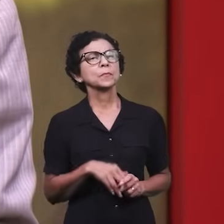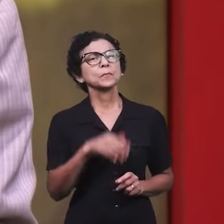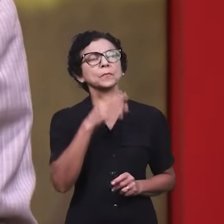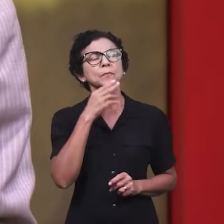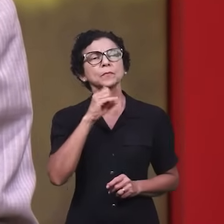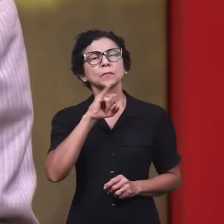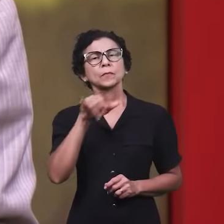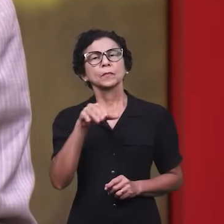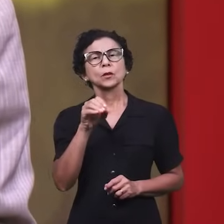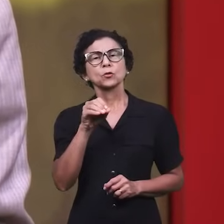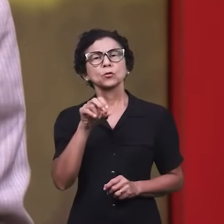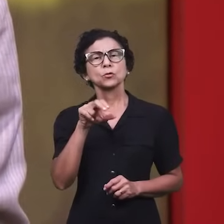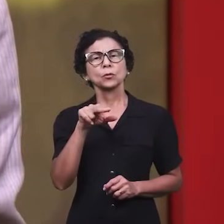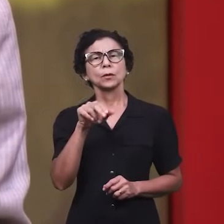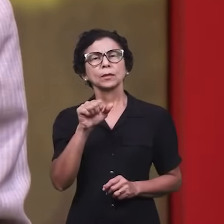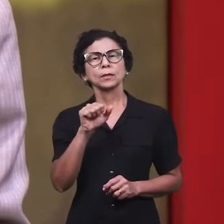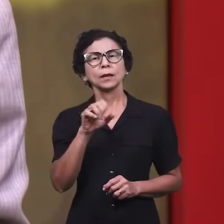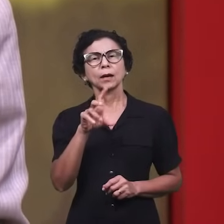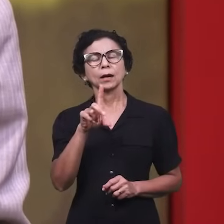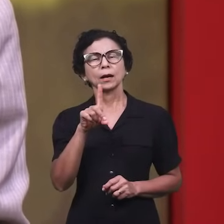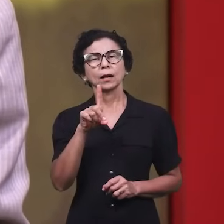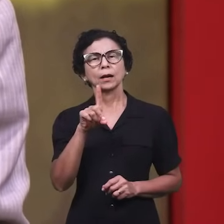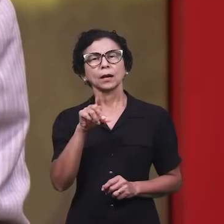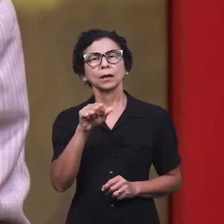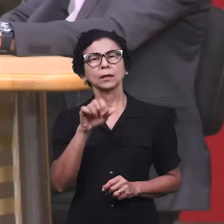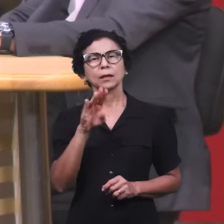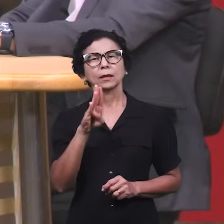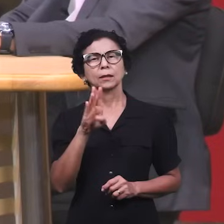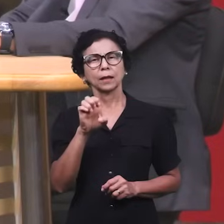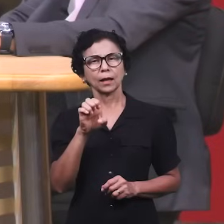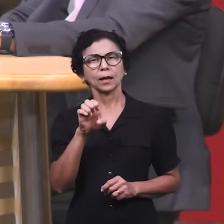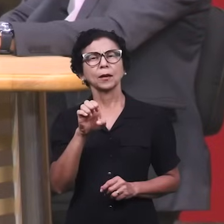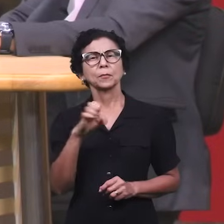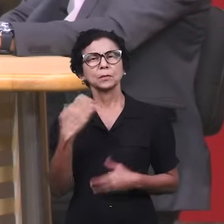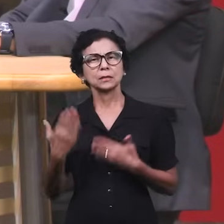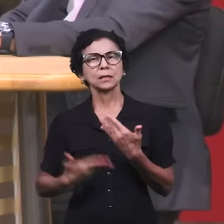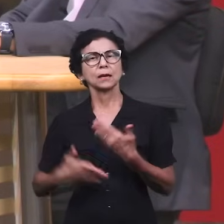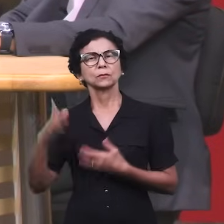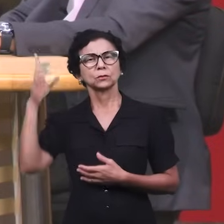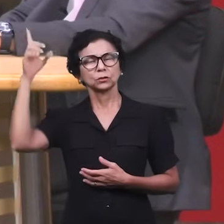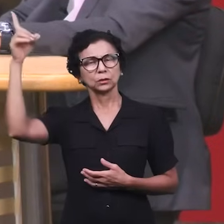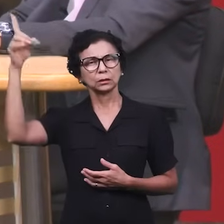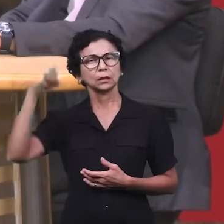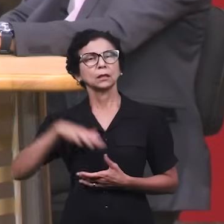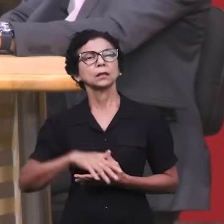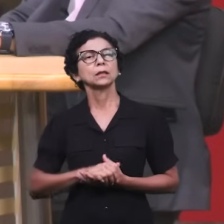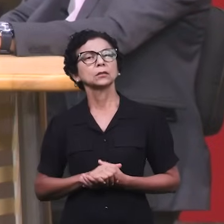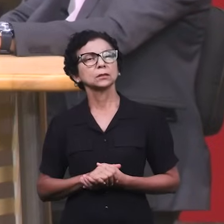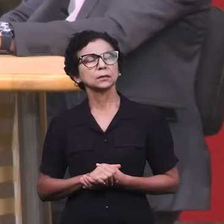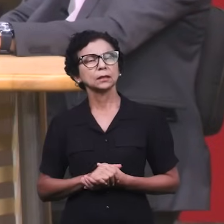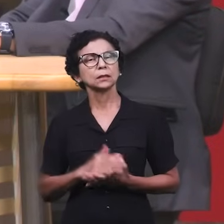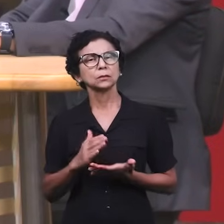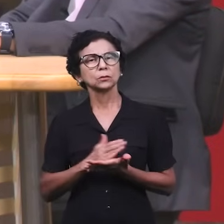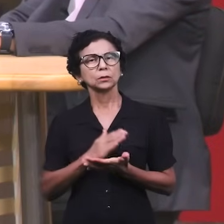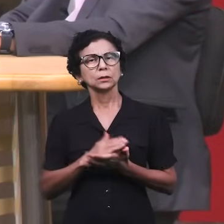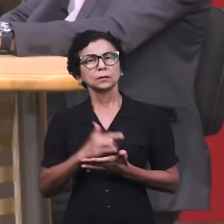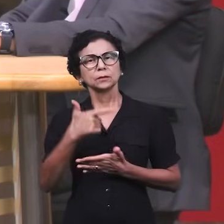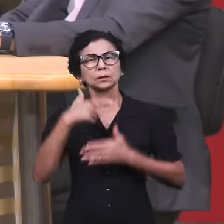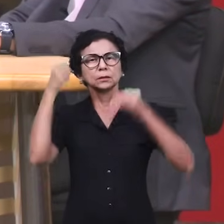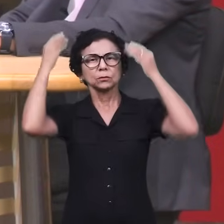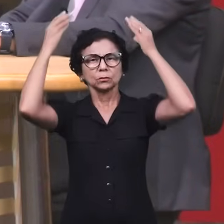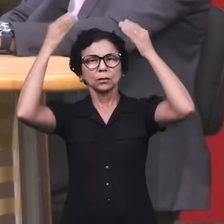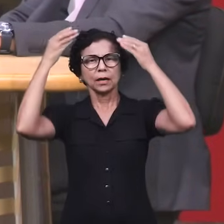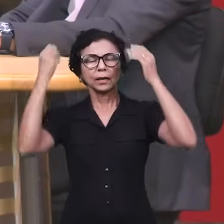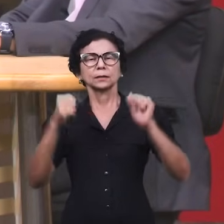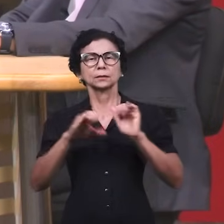referência na Bíblia né segundo no segundo reis eh fala a respeito disso Capítulo 10 do verso 15 ao verso